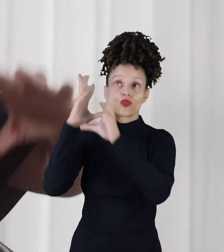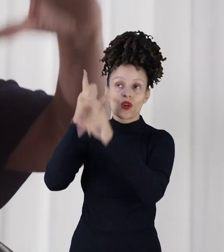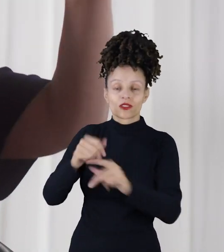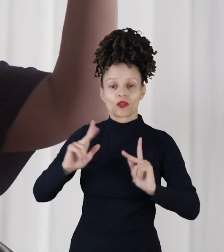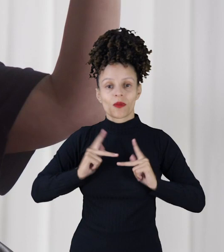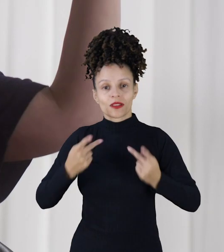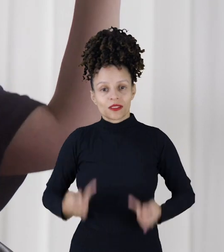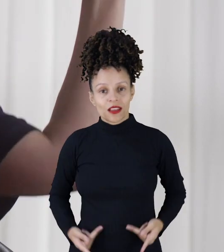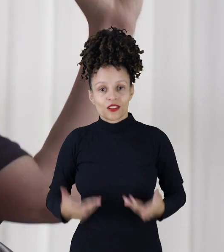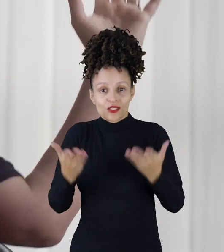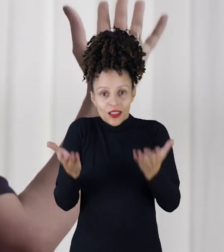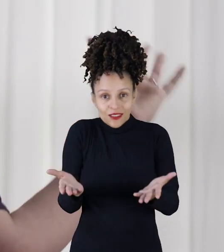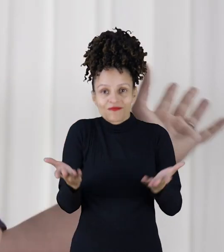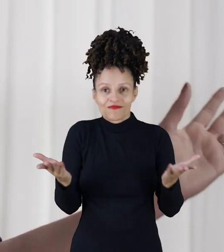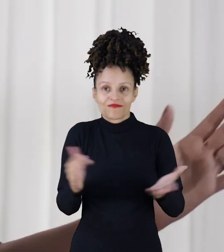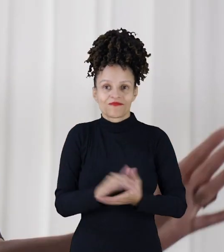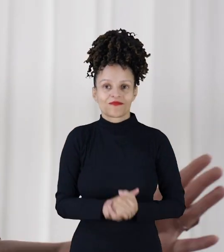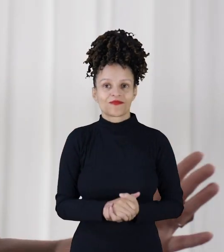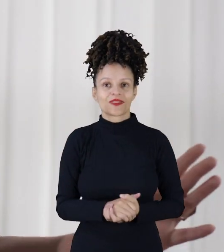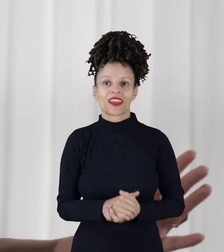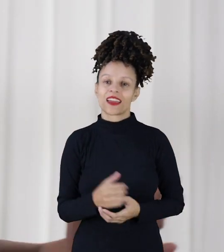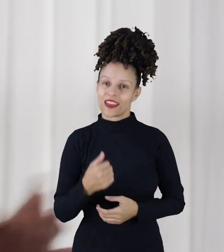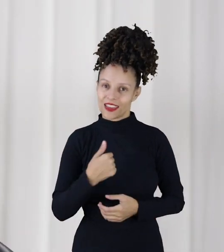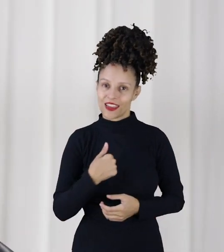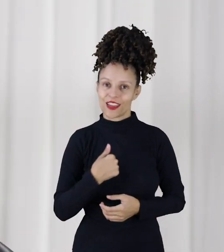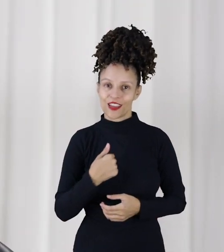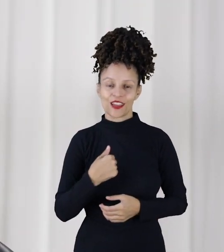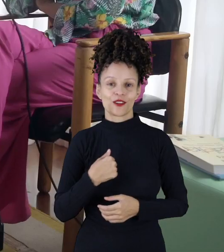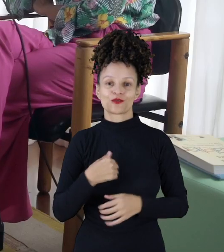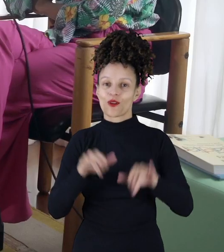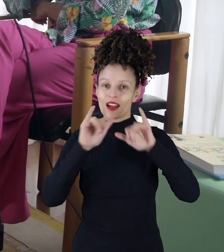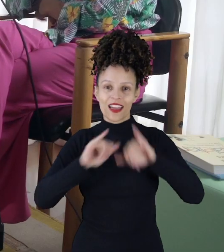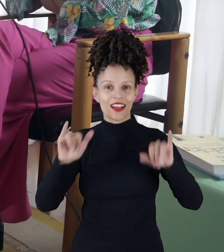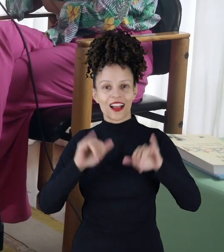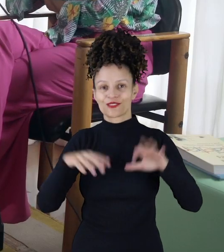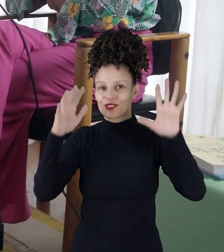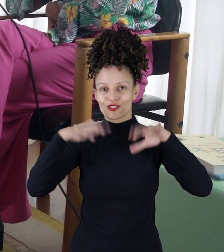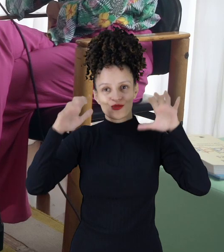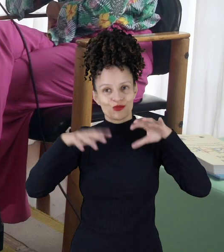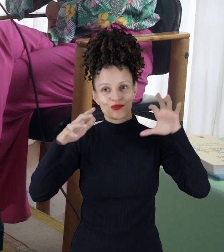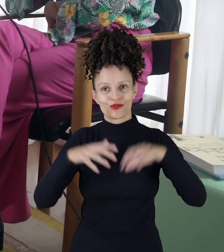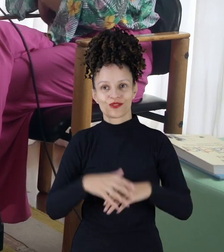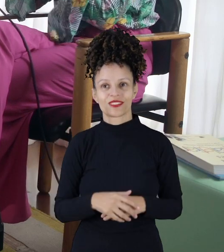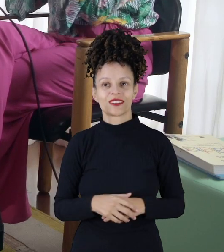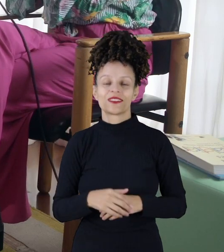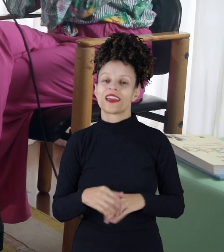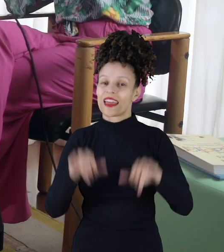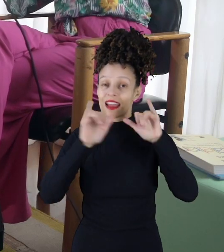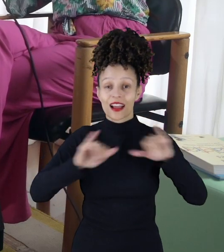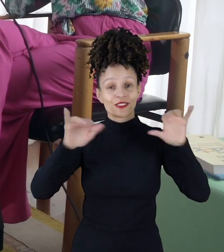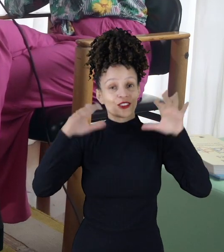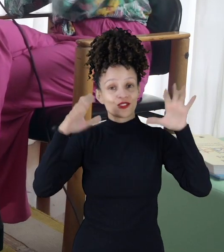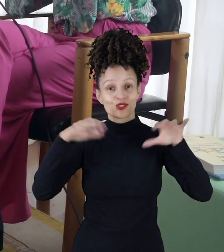uma história da humanidade que chegou nele, né? Aí eu sou Recado da Chuva. Ai, gente. Era